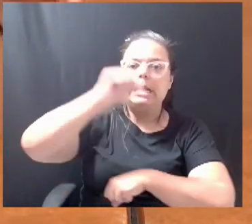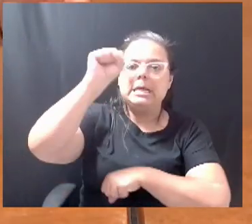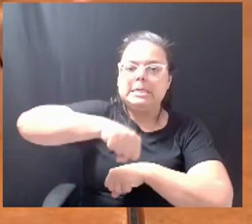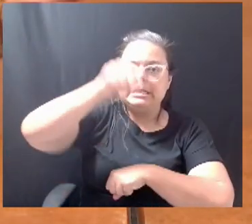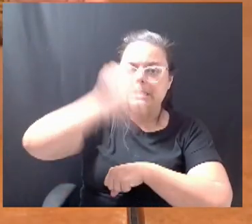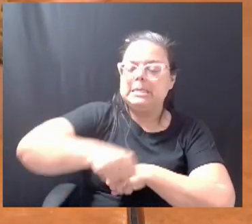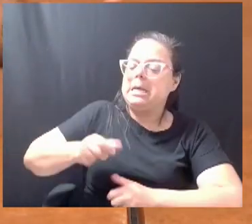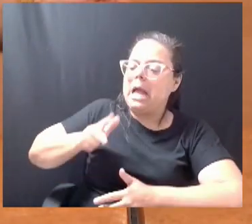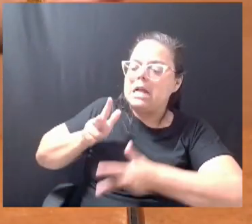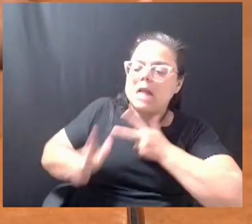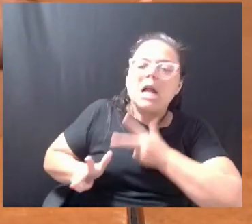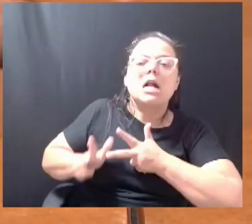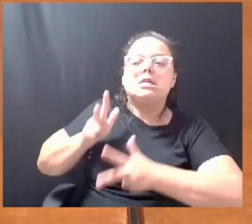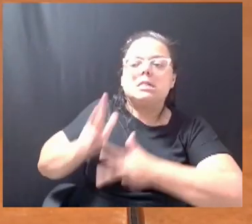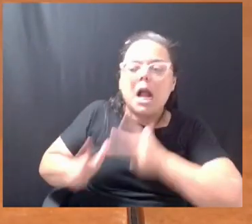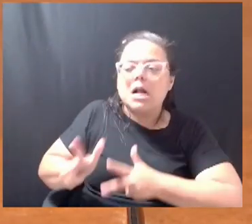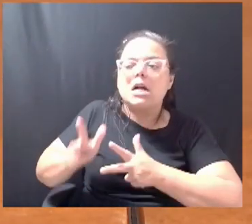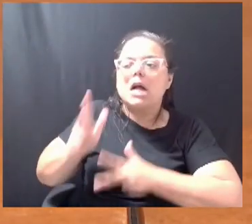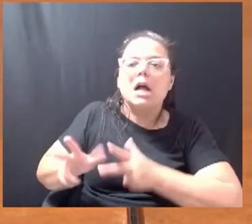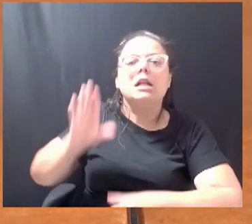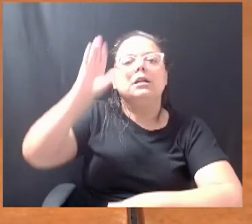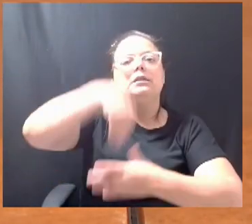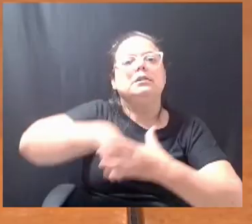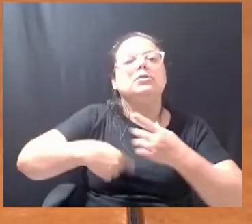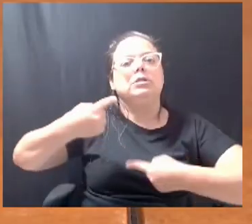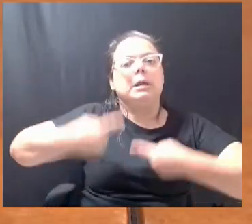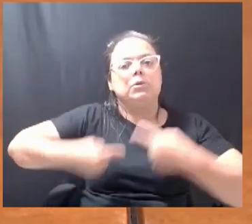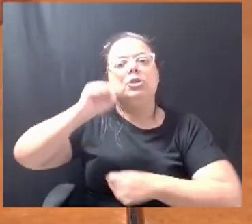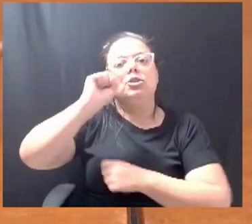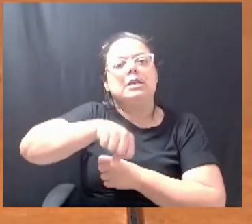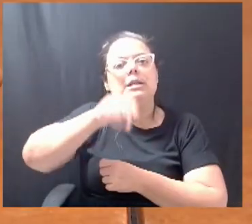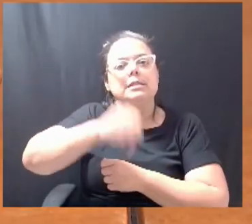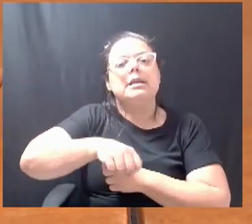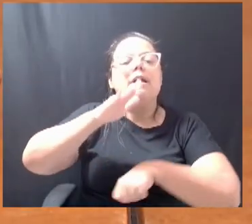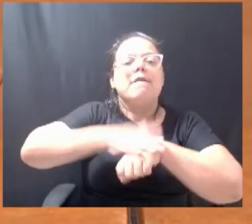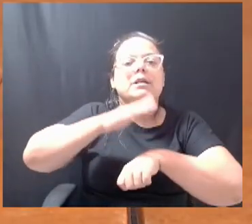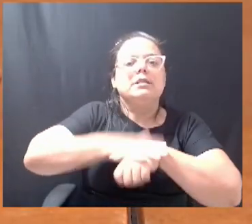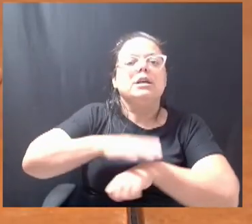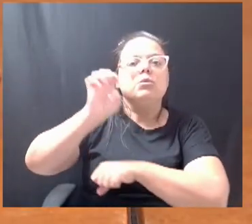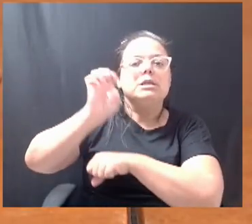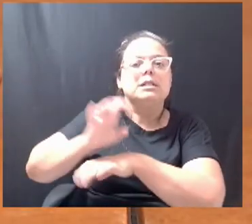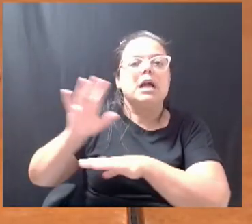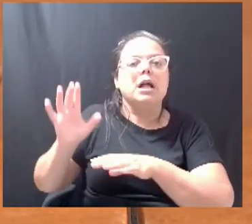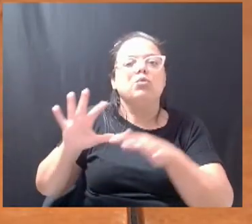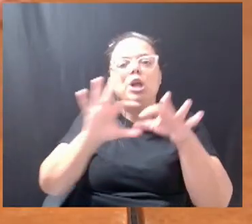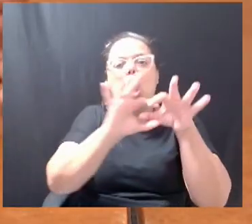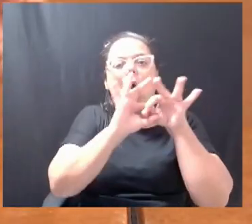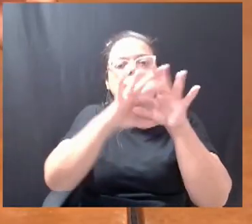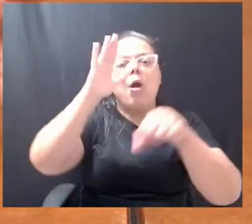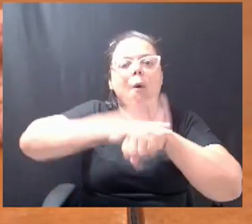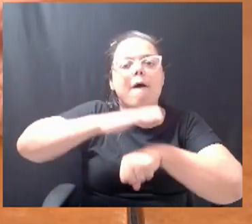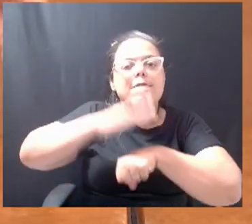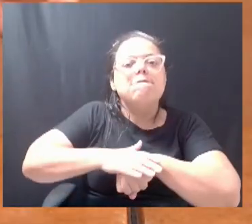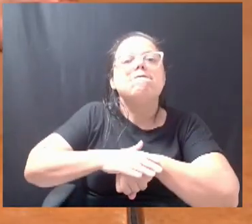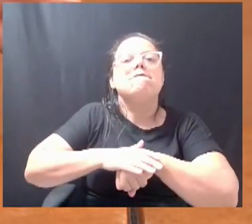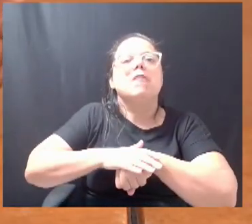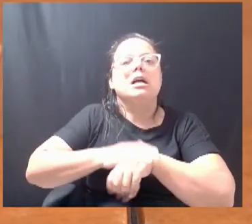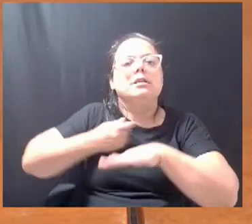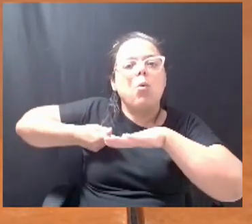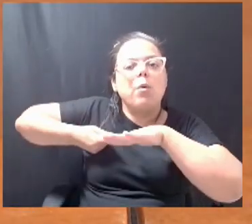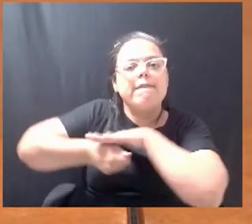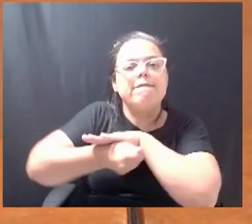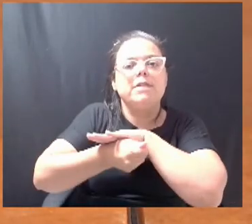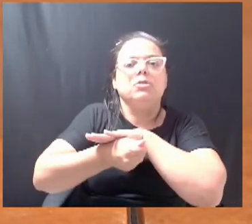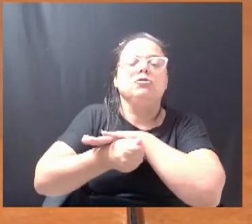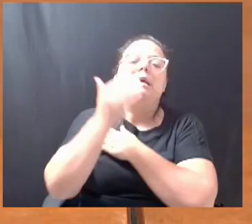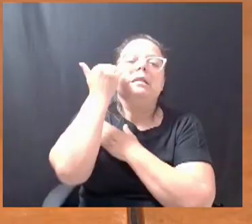faça com que o município, o estado e a União faça ali o investimento, entenda como sendo um